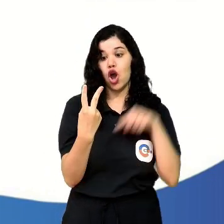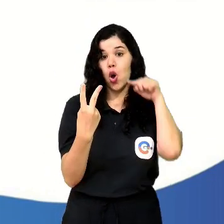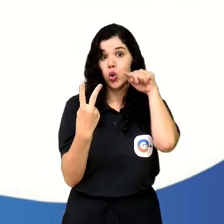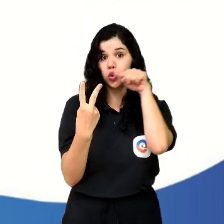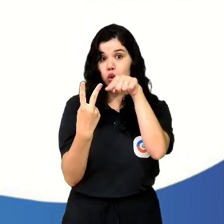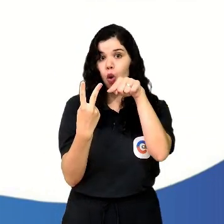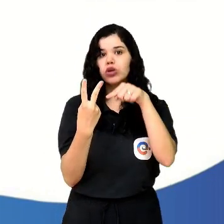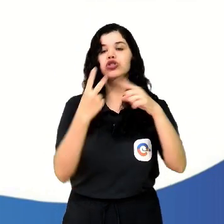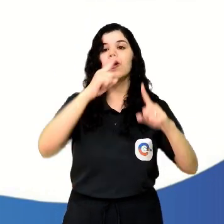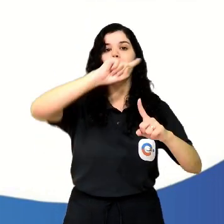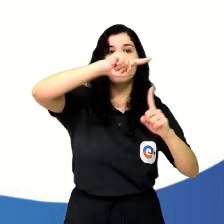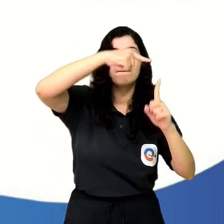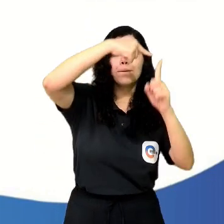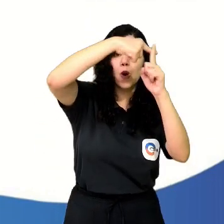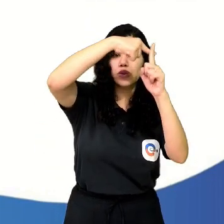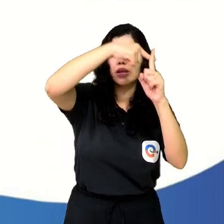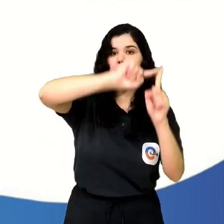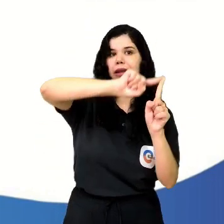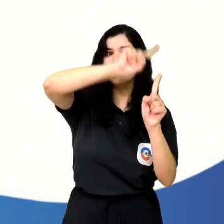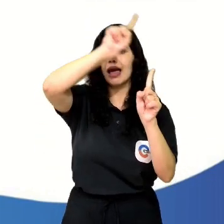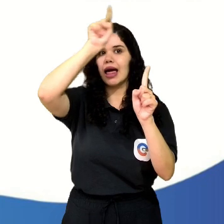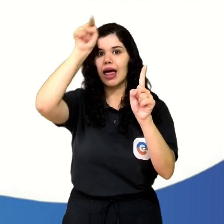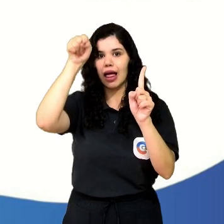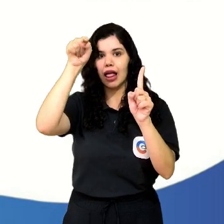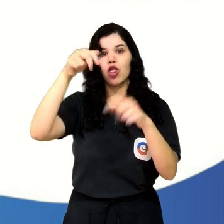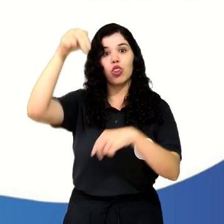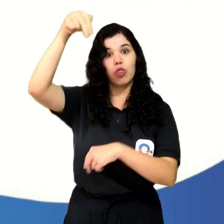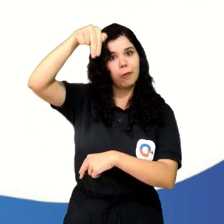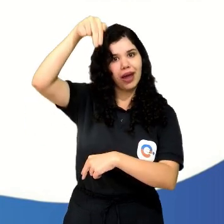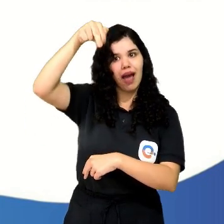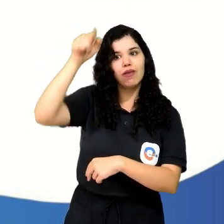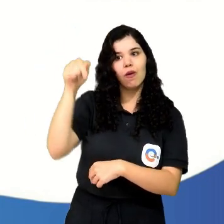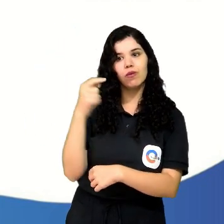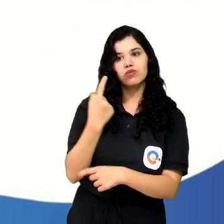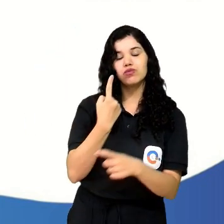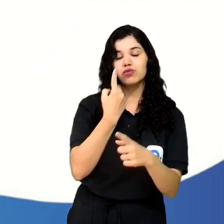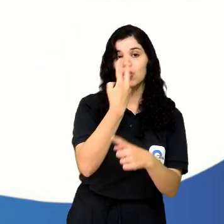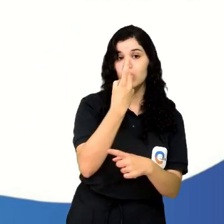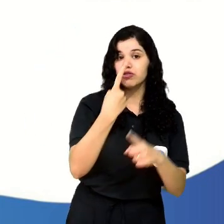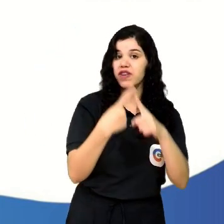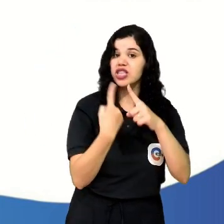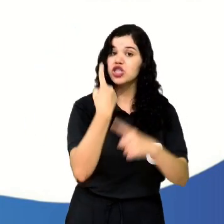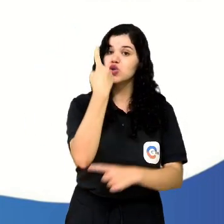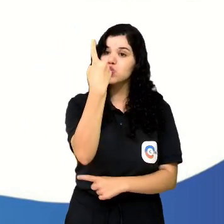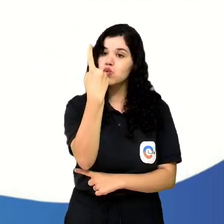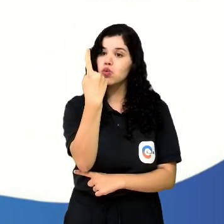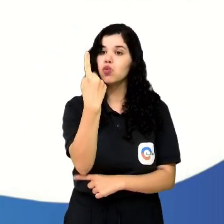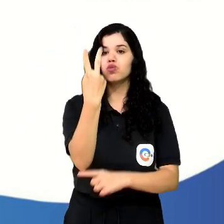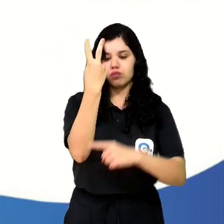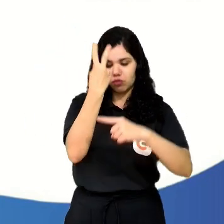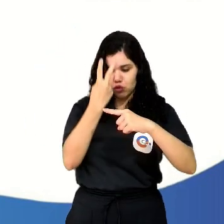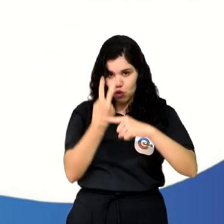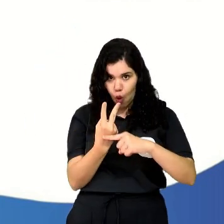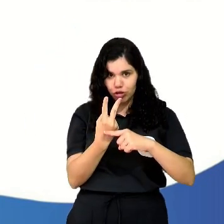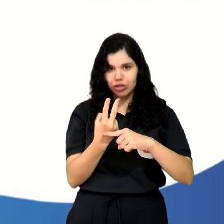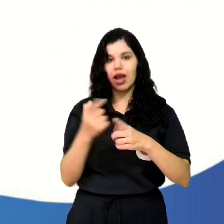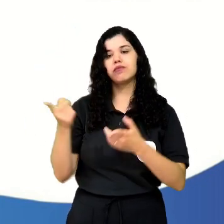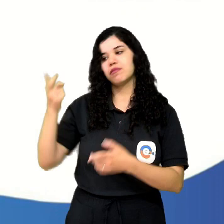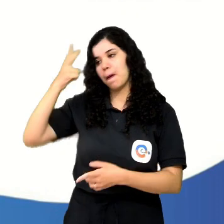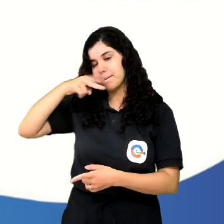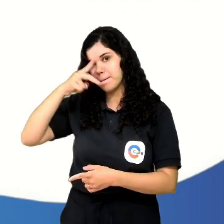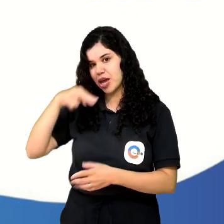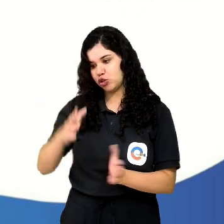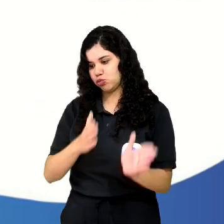2 vai multiplicar pelo numerador. 2 vezes 1, 2. Vamos fazer a mesma coisa do outro lado,